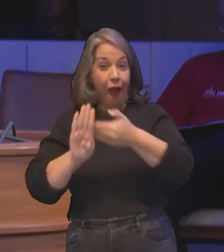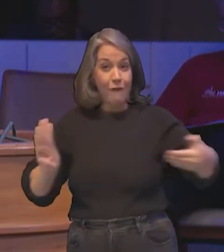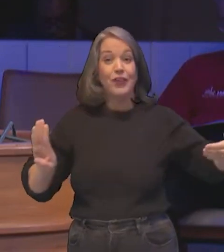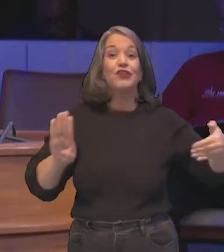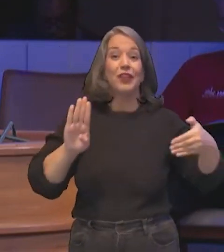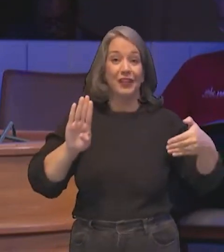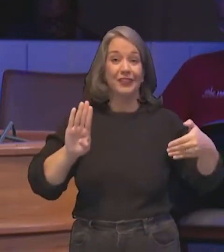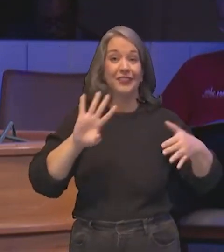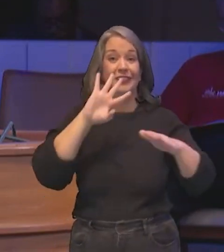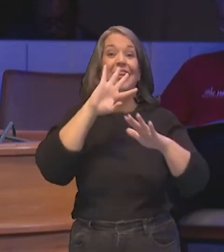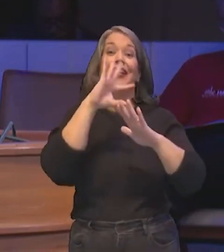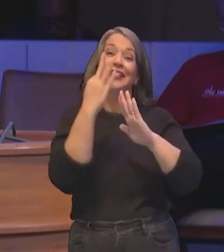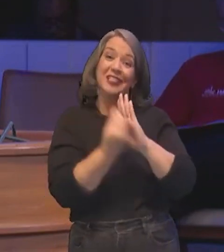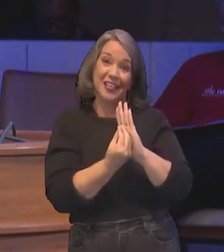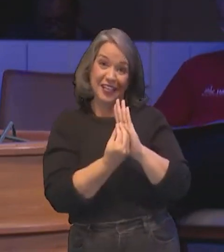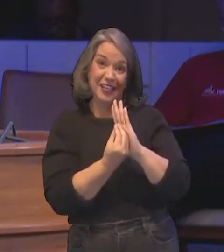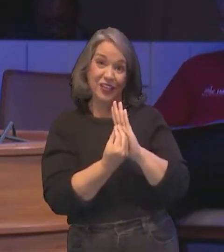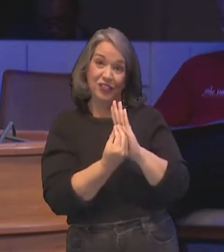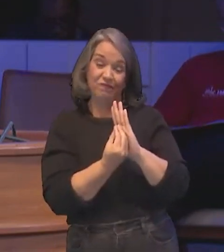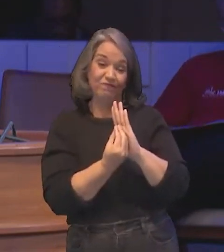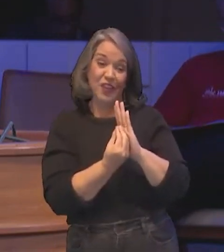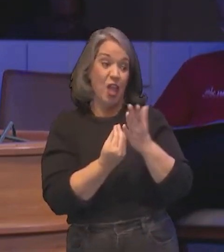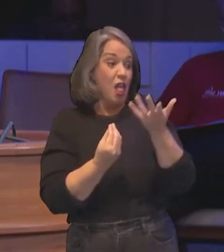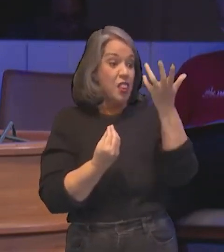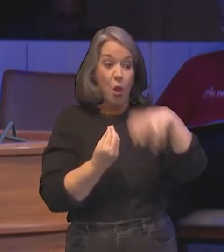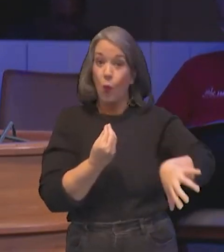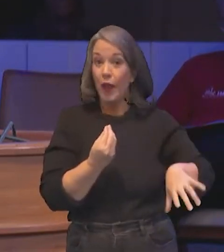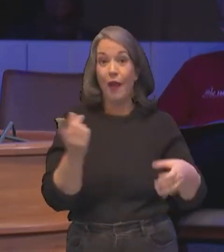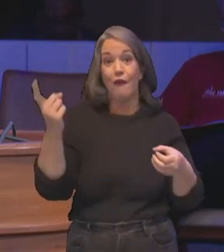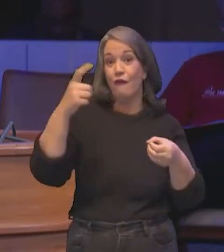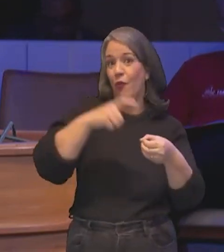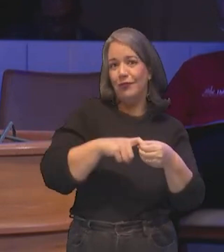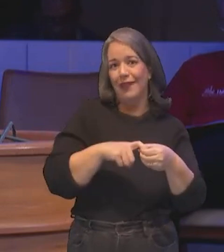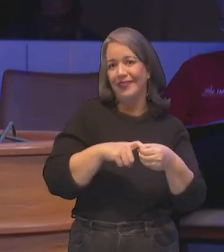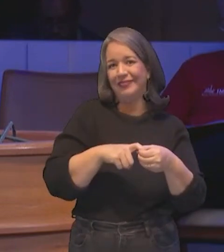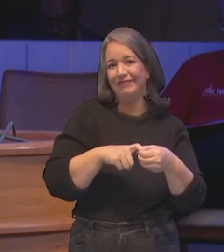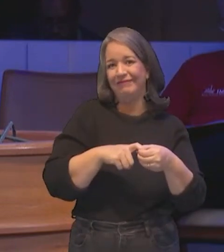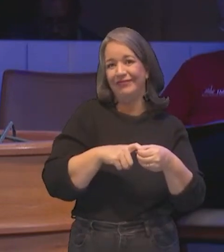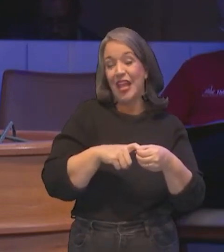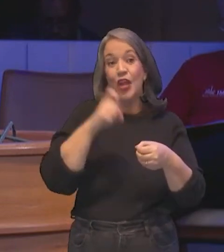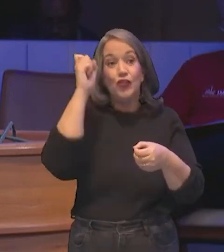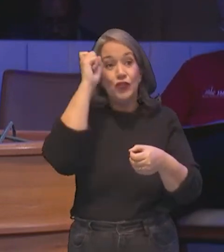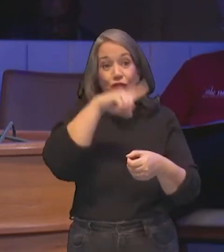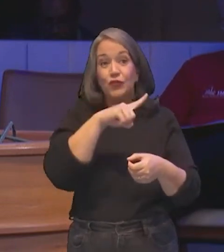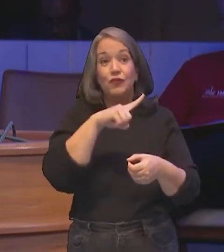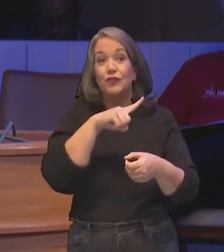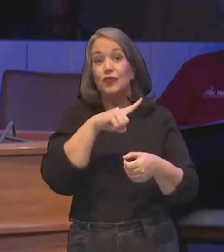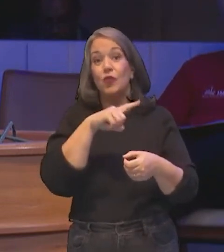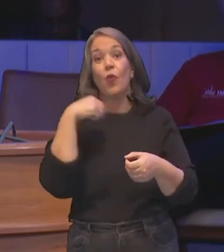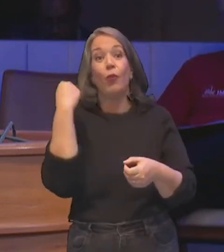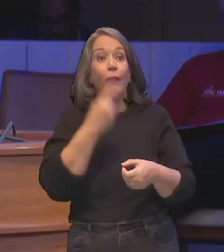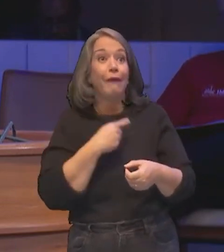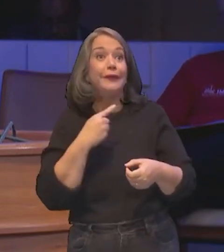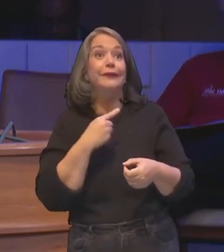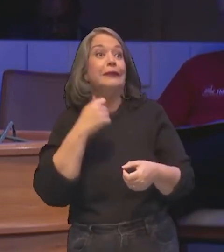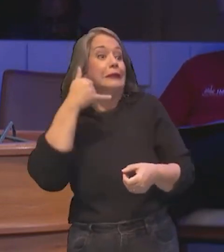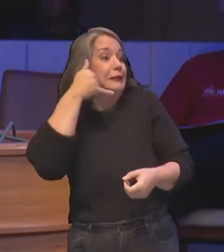por coisa alguma, e mandarmos uma simples mensagem, fazemos uma simples ligação.